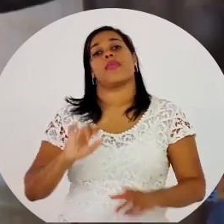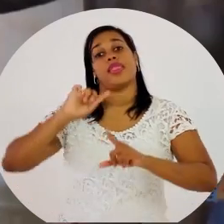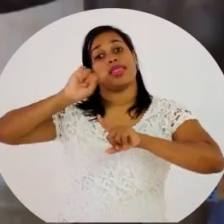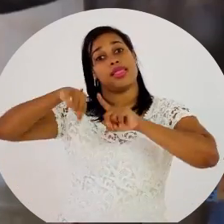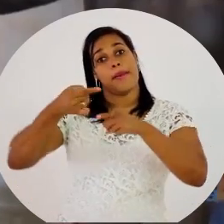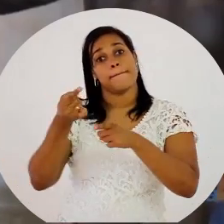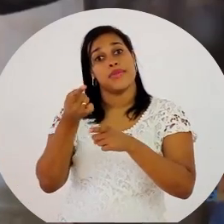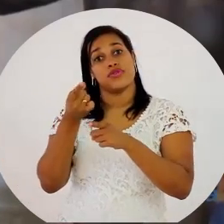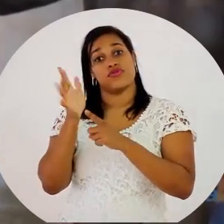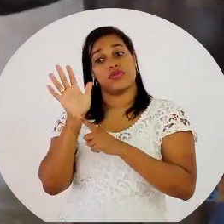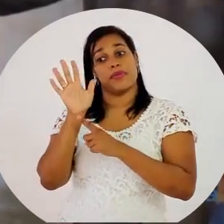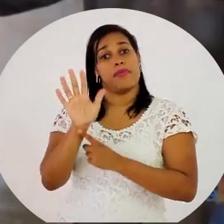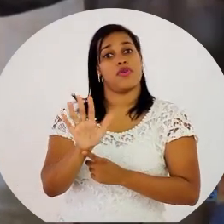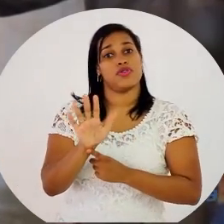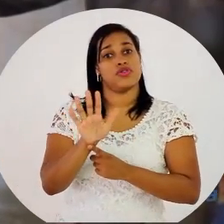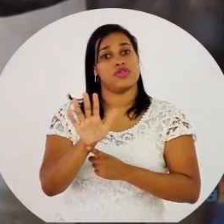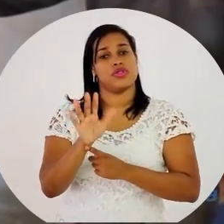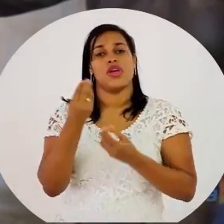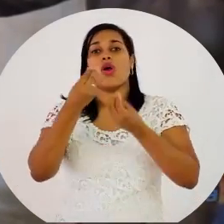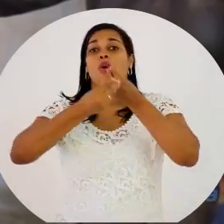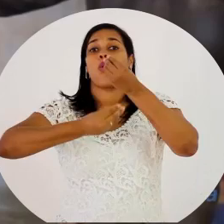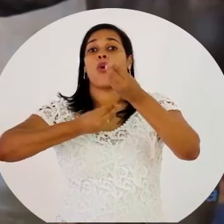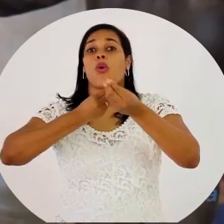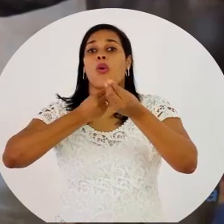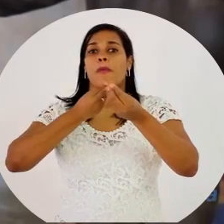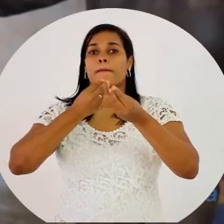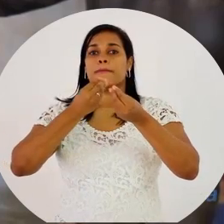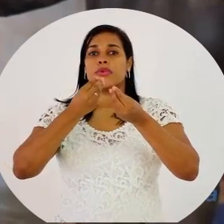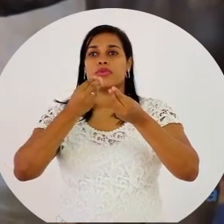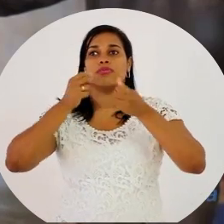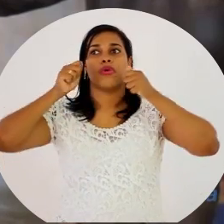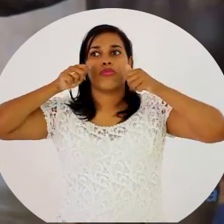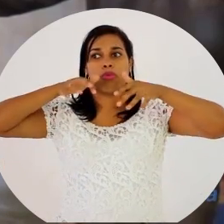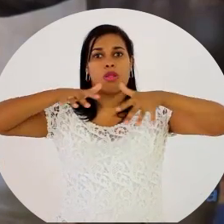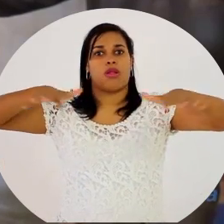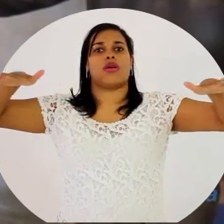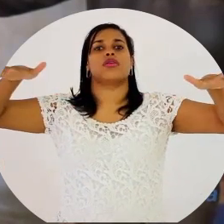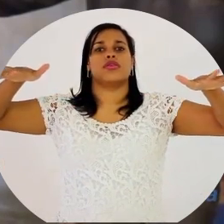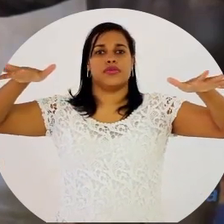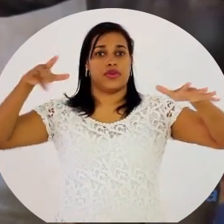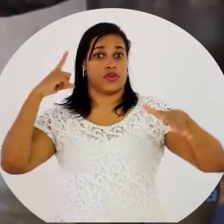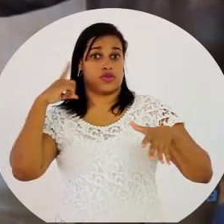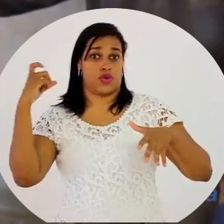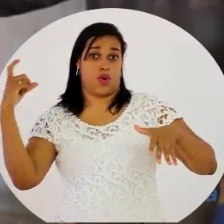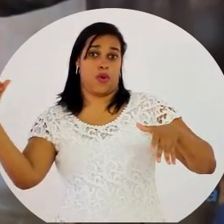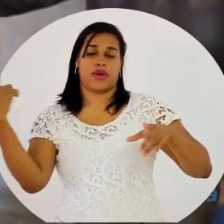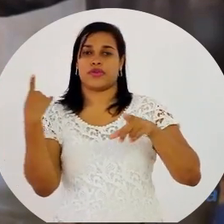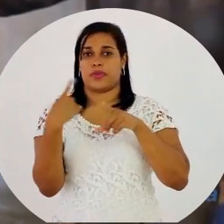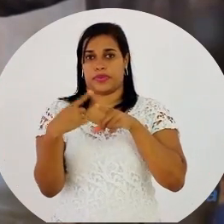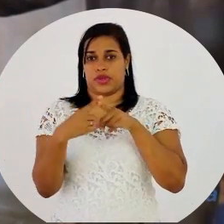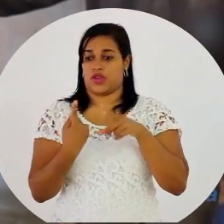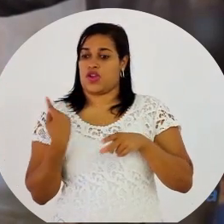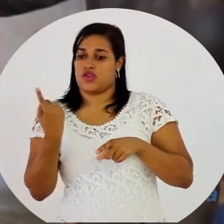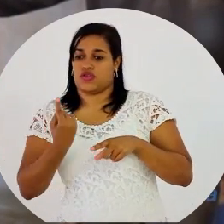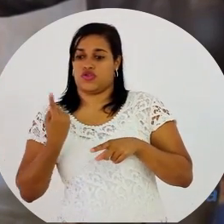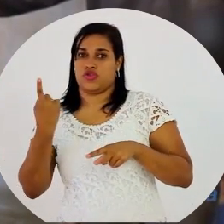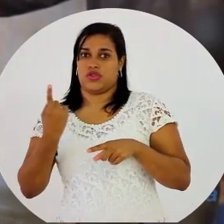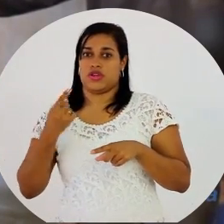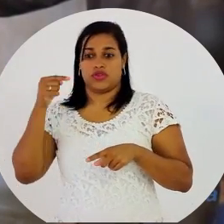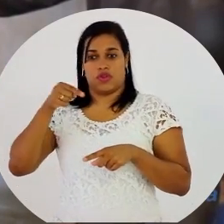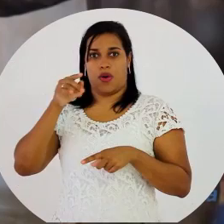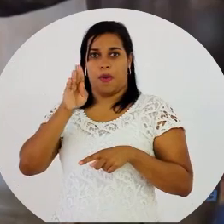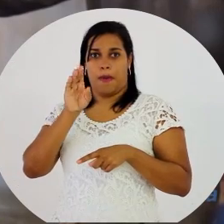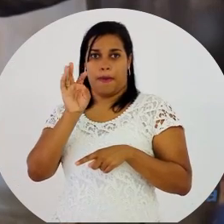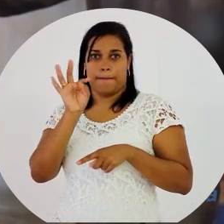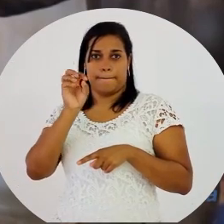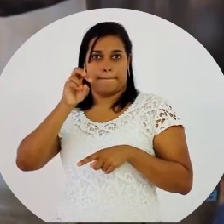Depois que a gente detecta a fonte, a gente tem que saber qual é o meio de propagação, por onde vai se propagar esse ruído. Porque muitas vezes, não só o operador da máquina vai estar